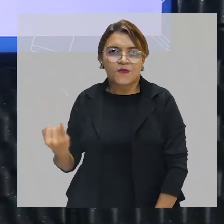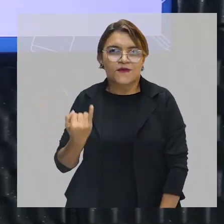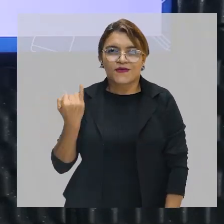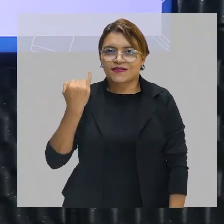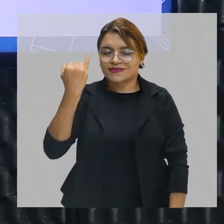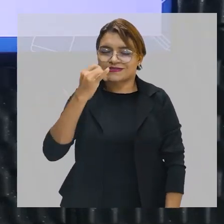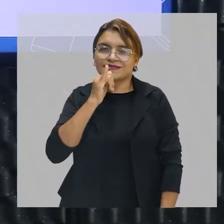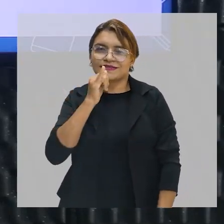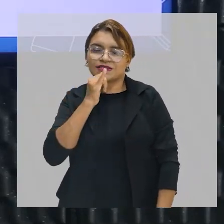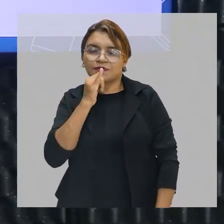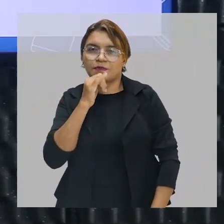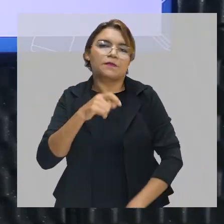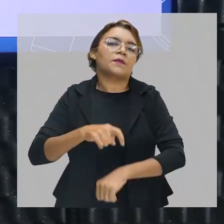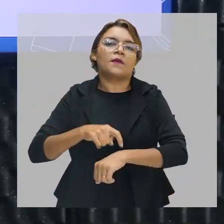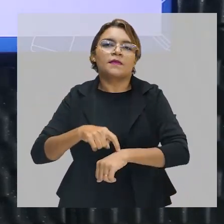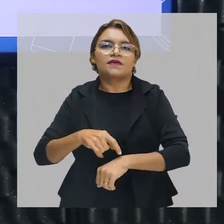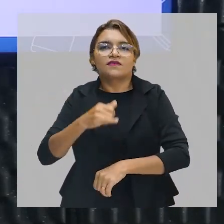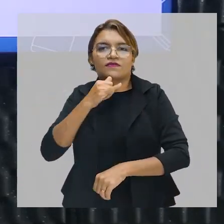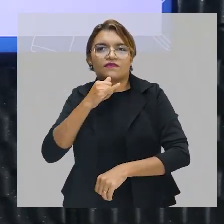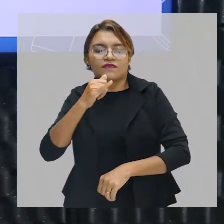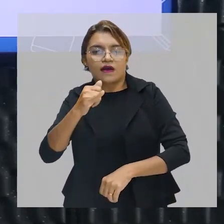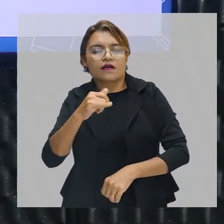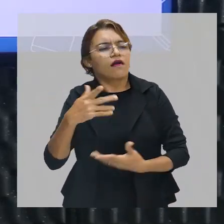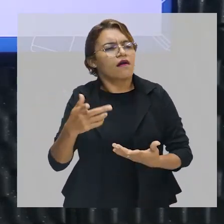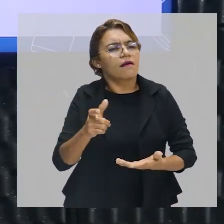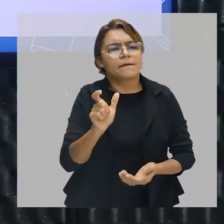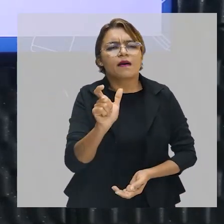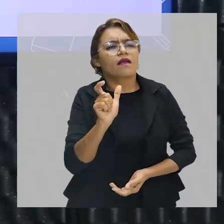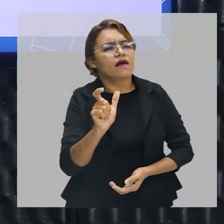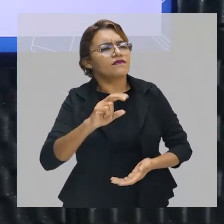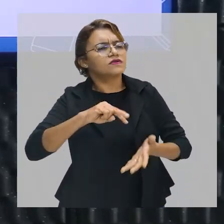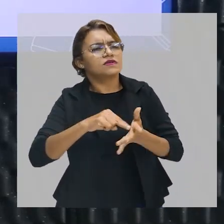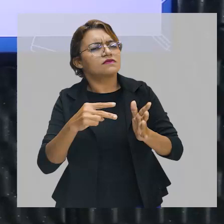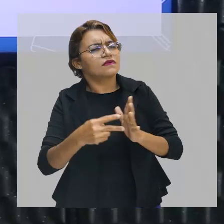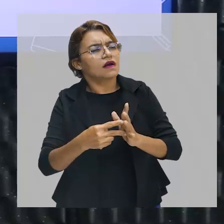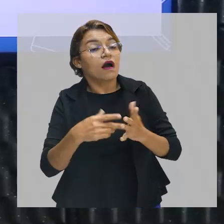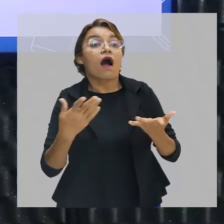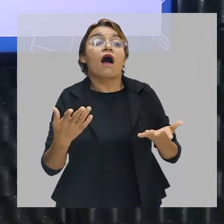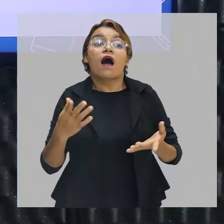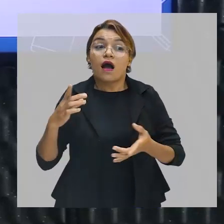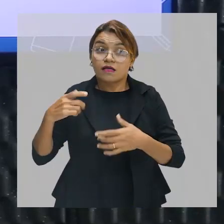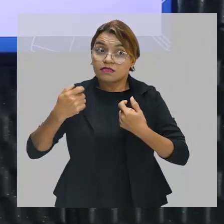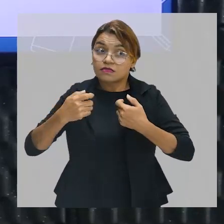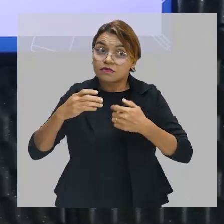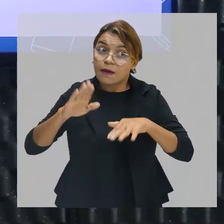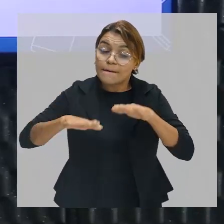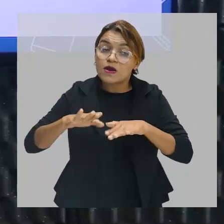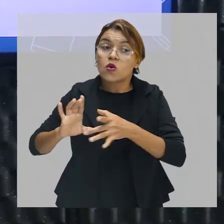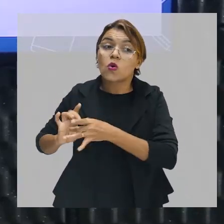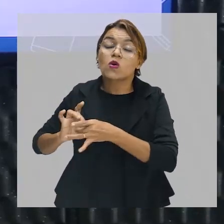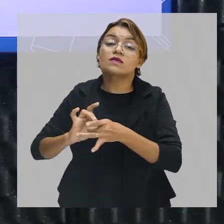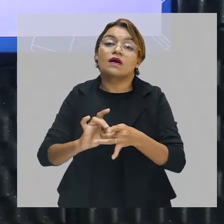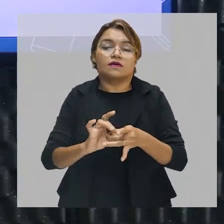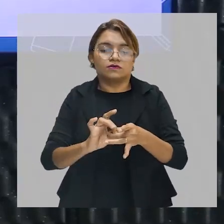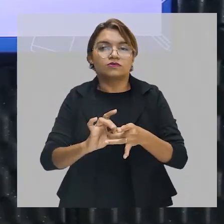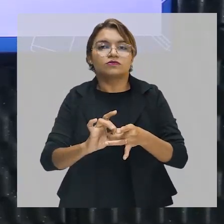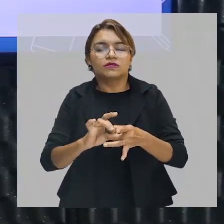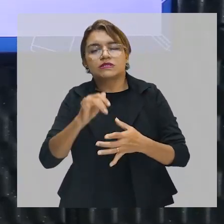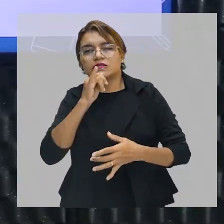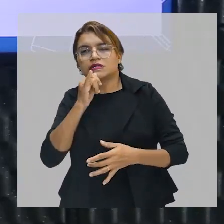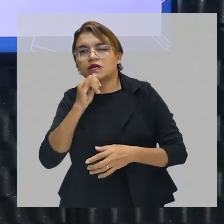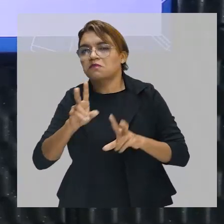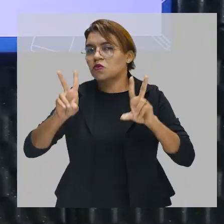eu digo alguma coisa e alguém pergunta o significado, eu digo, mas depende do contexto. Em que contexto aquilo aconteceu? Vocês estavam falando